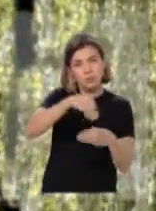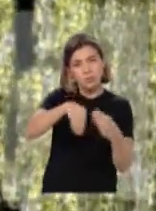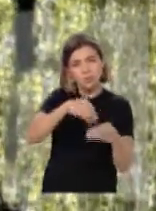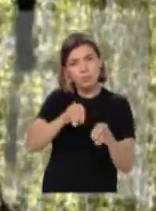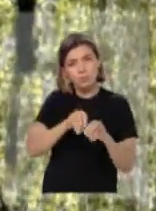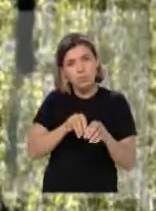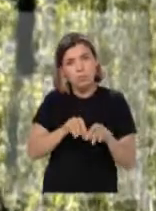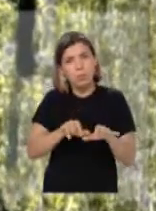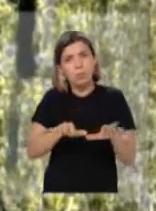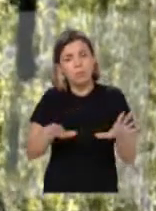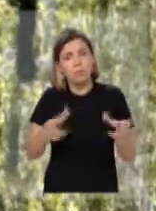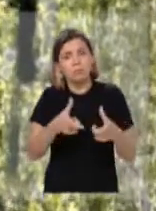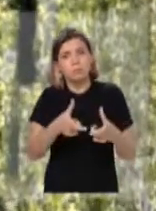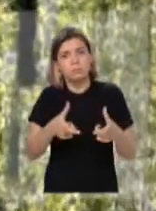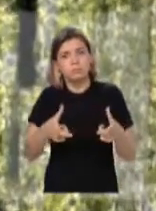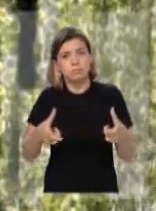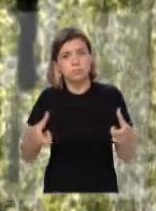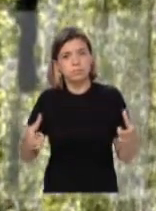genes entre si.